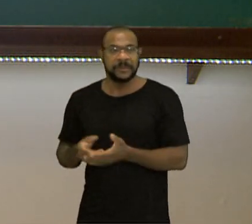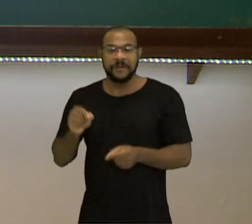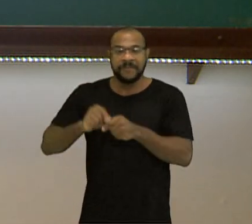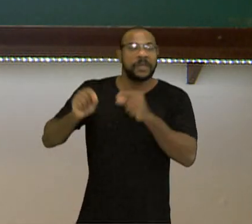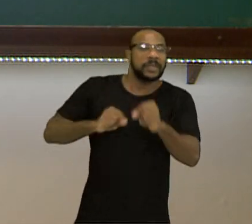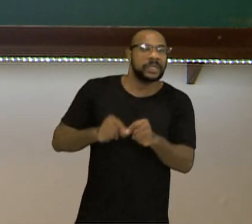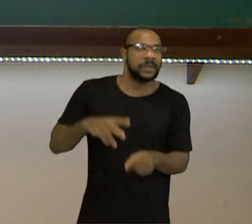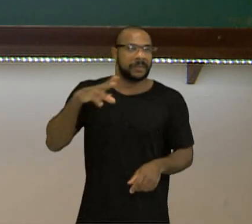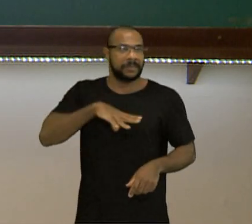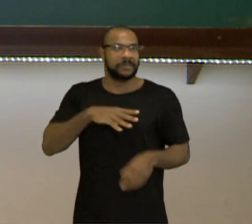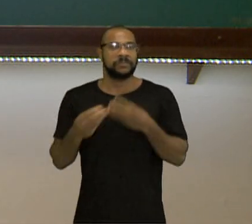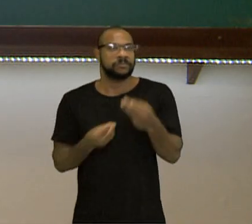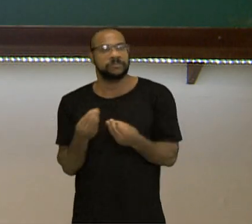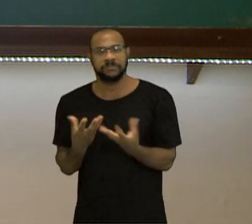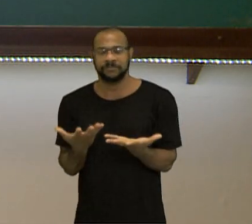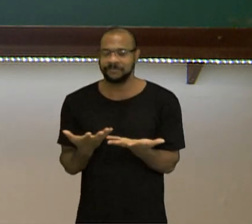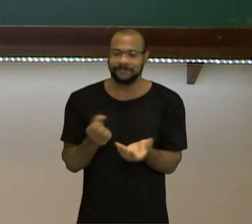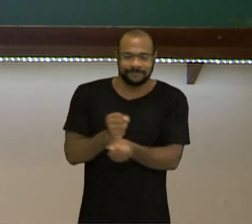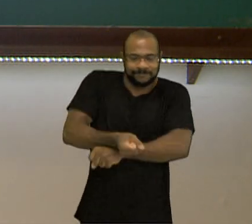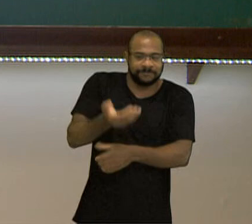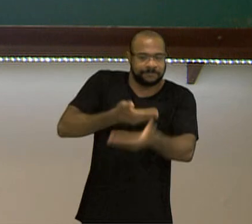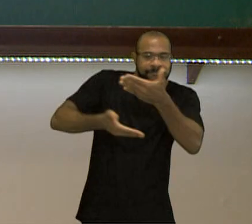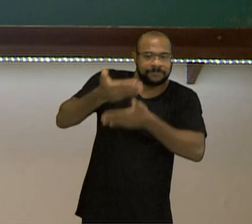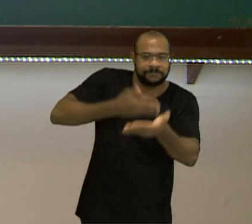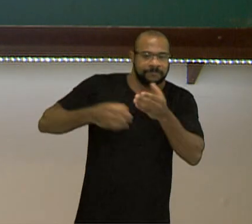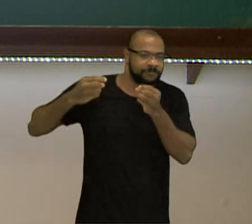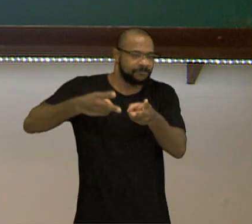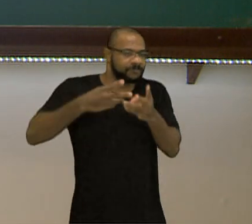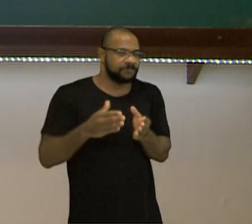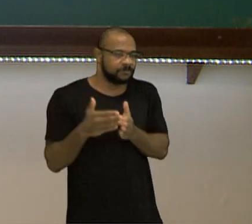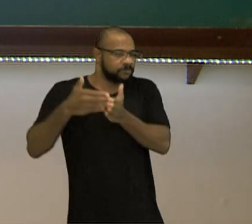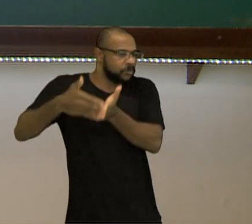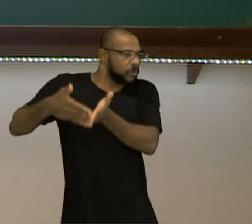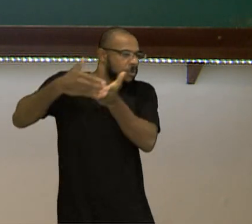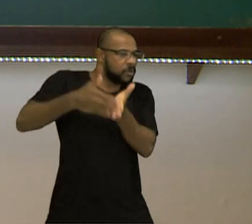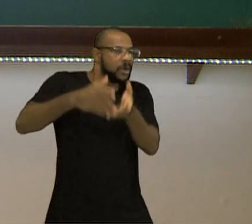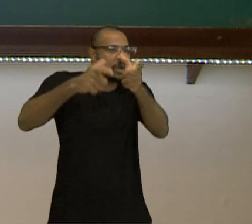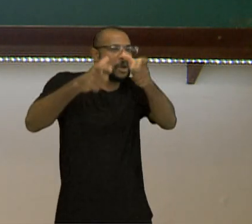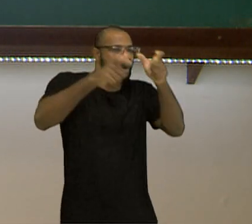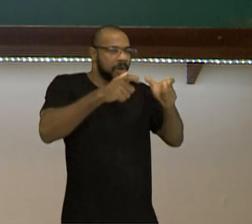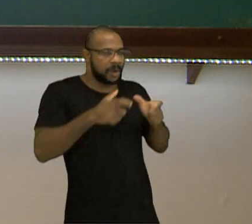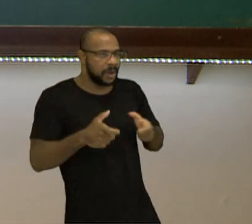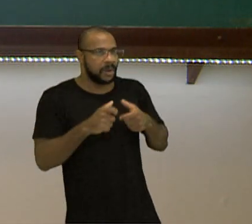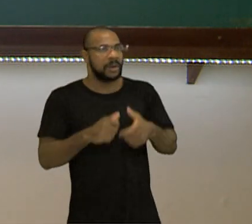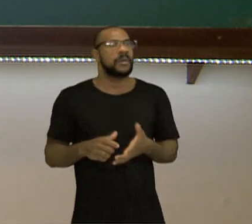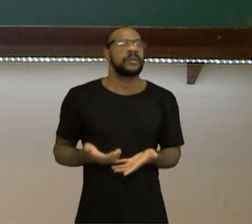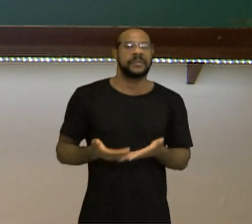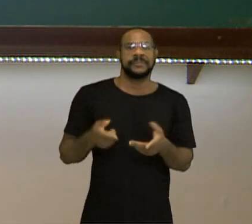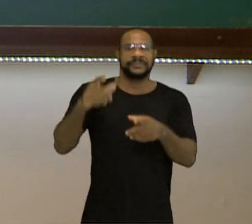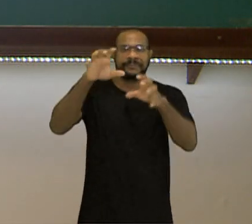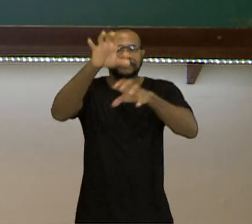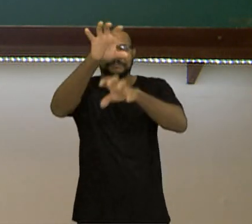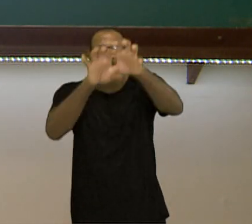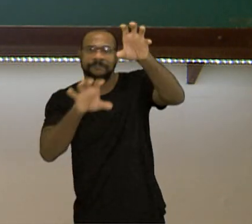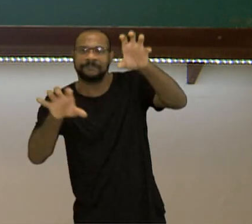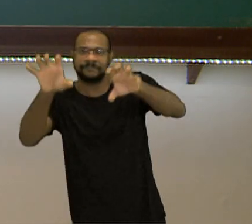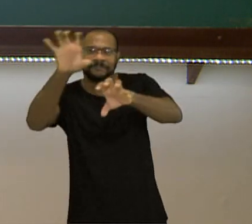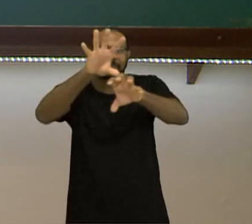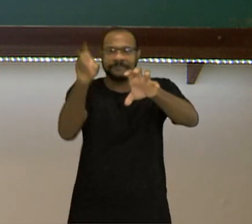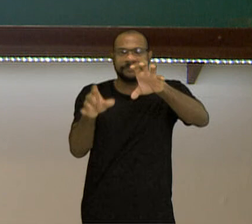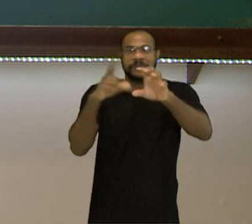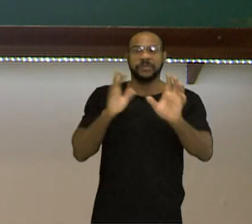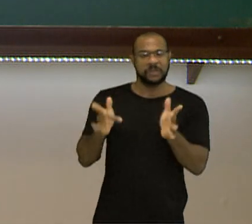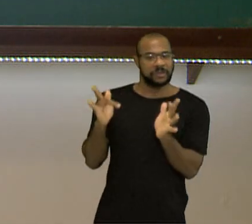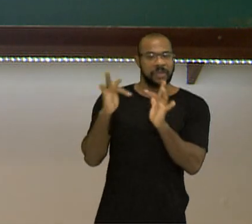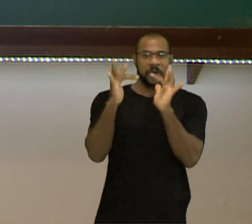os portugueses estabelecessem feitorias, portos, em algumas localidades do continente africano. Então, eles já tinham esse